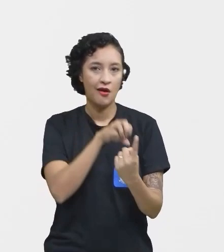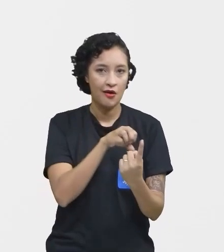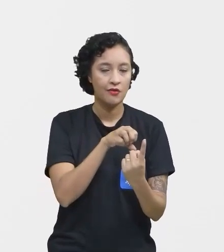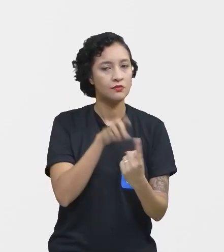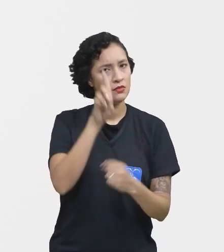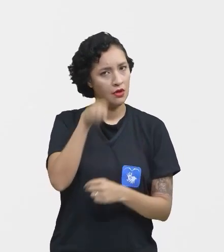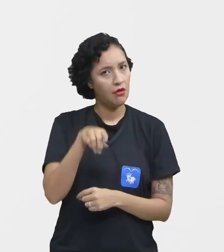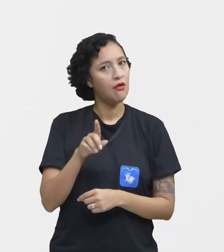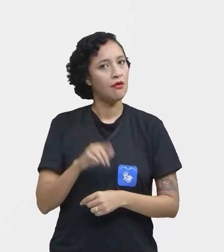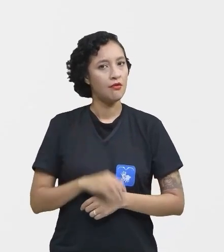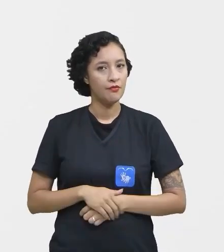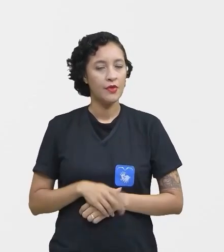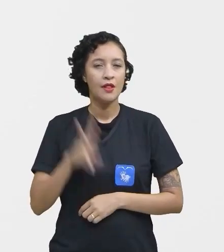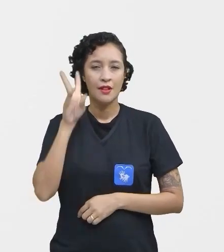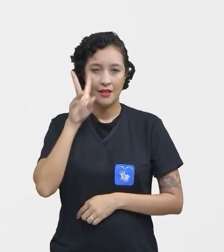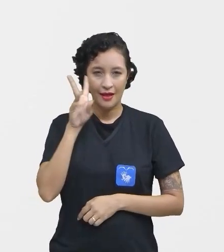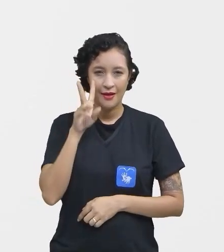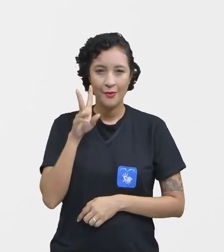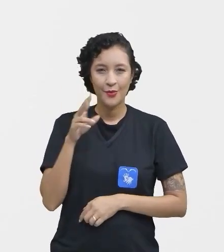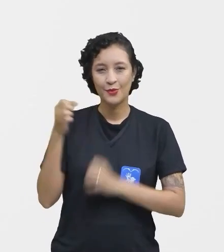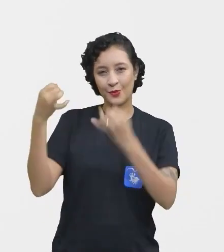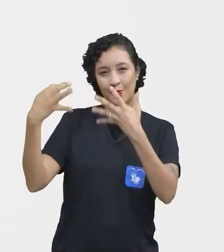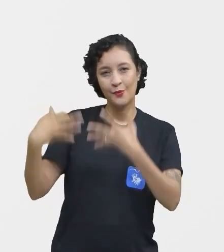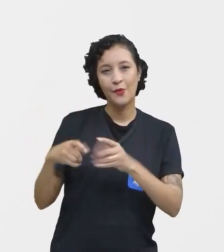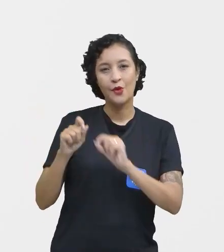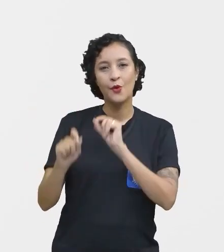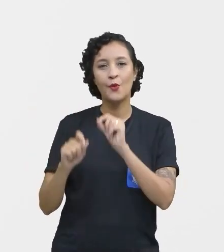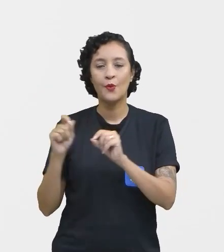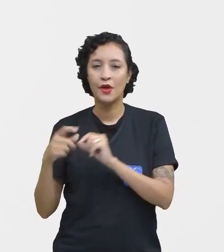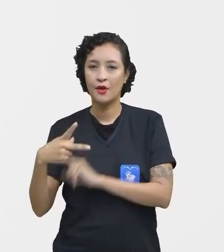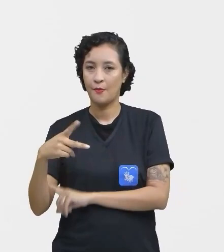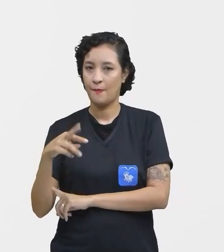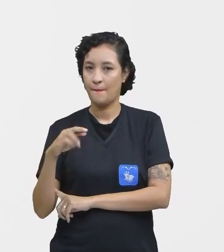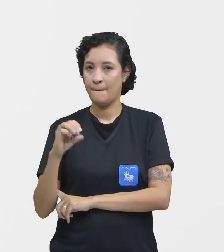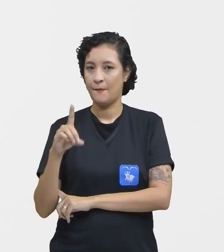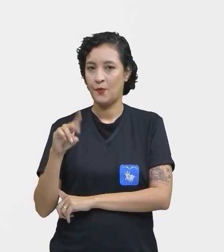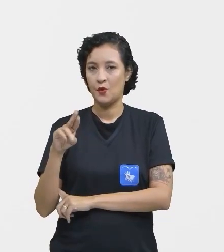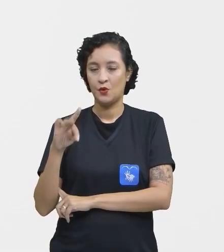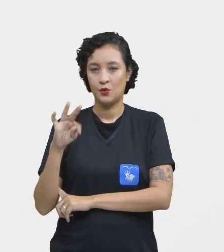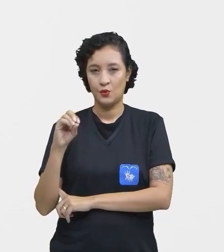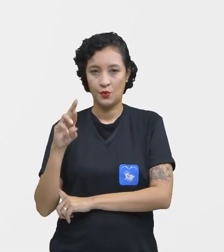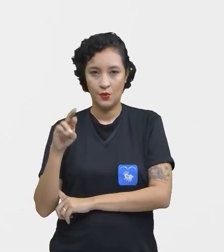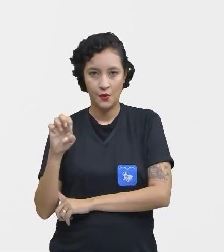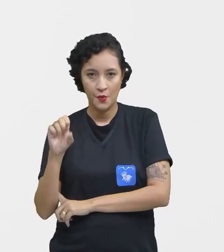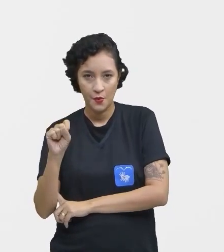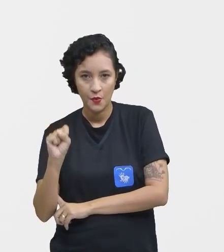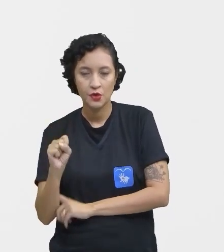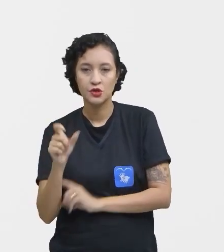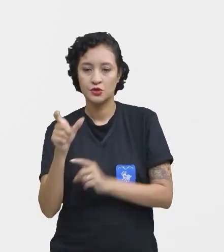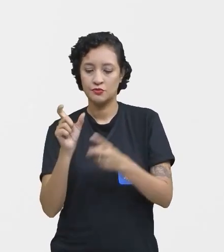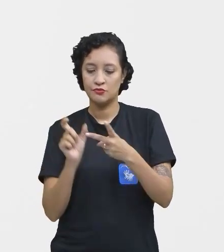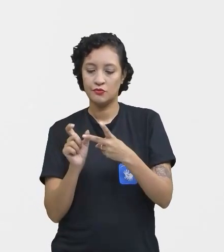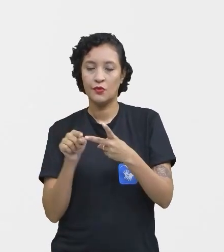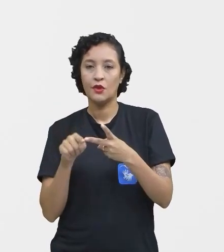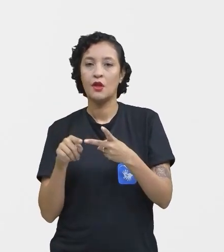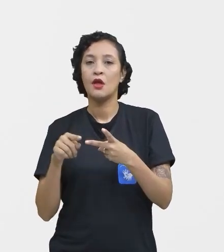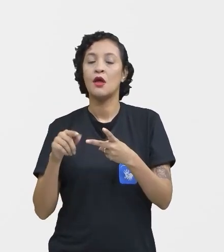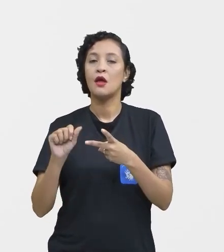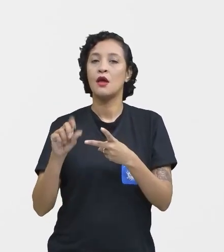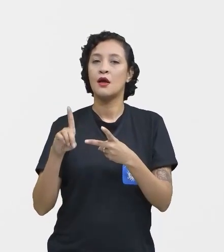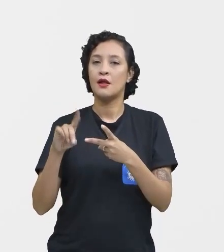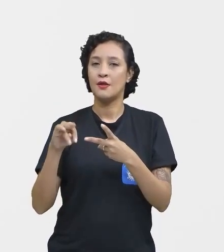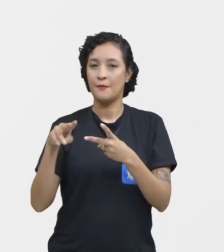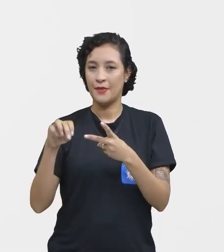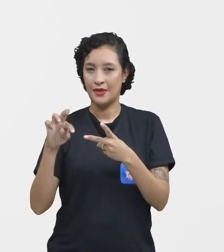dos produtores, dos decompositores e dos consumidores? Então, é o que nós vamos ver